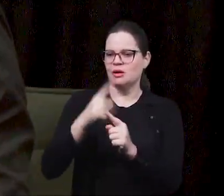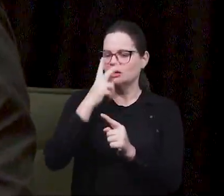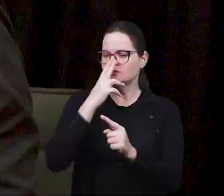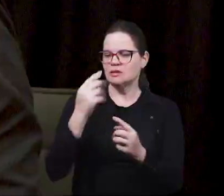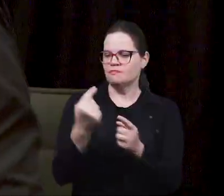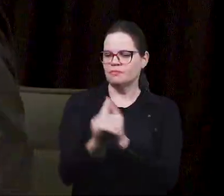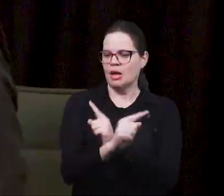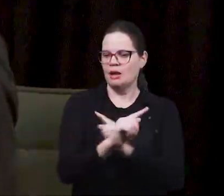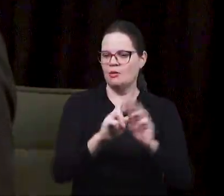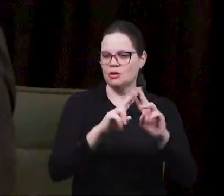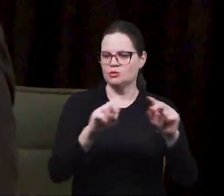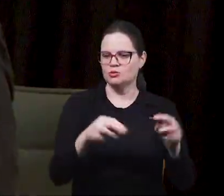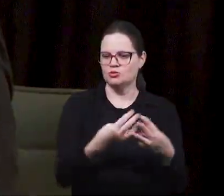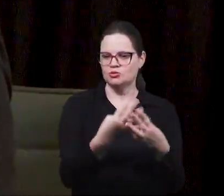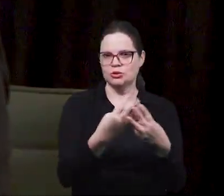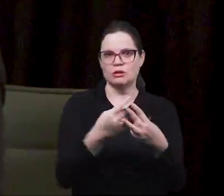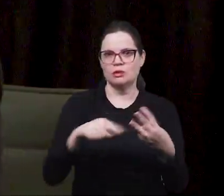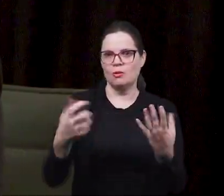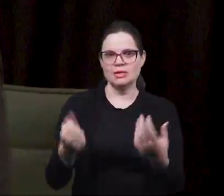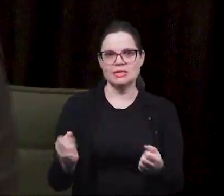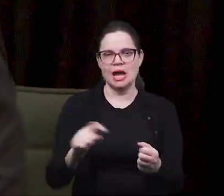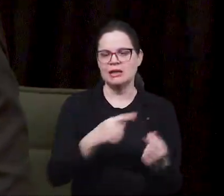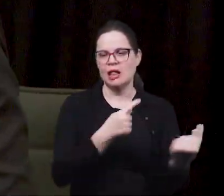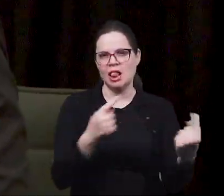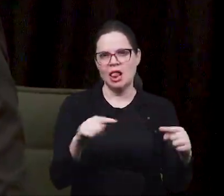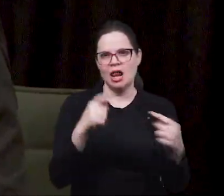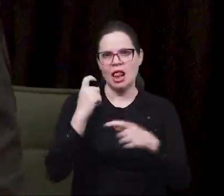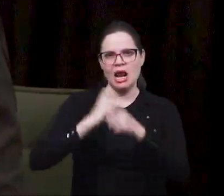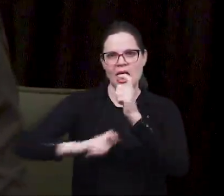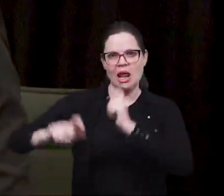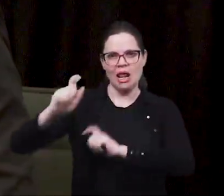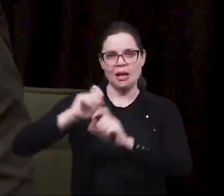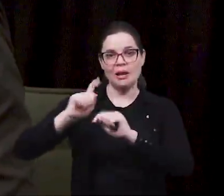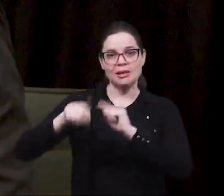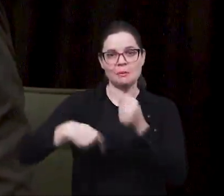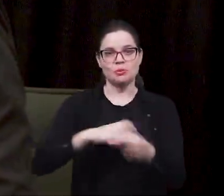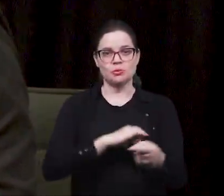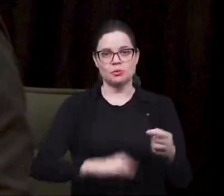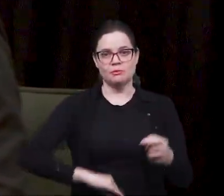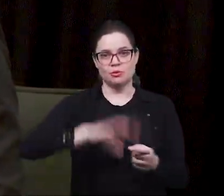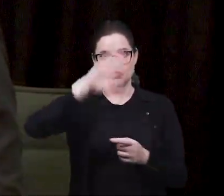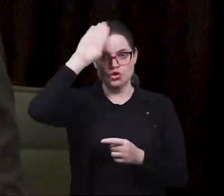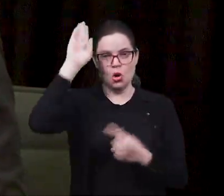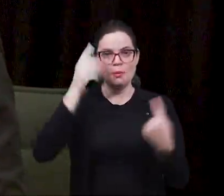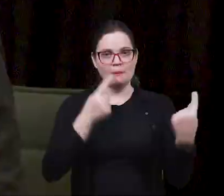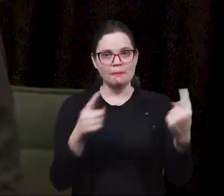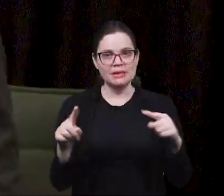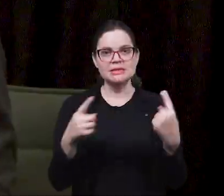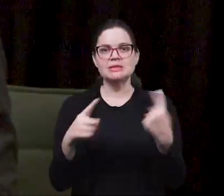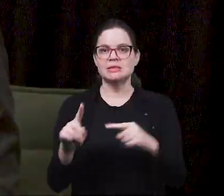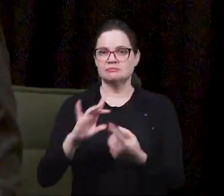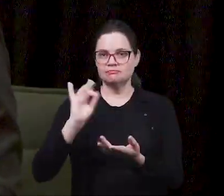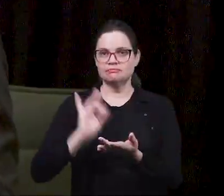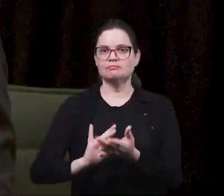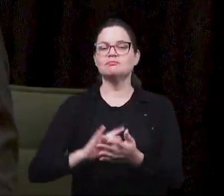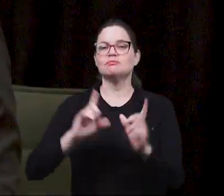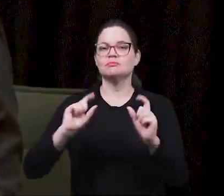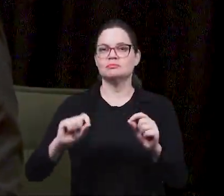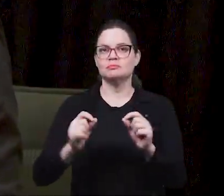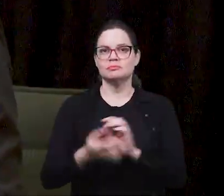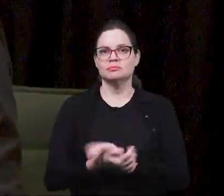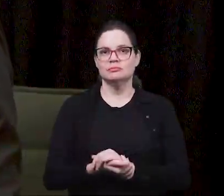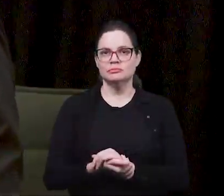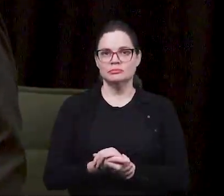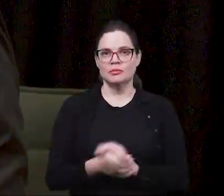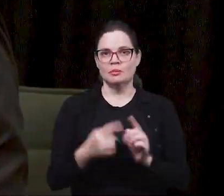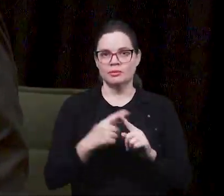do judaísmo e que depois foi evoluindo através da perseguição do Império Romano, que começa ali geralmente, se a gente puder traçar ali na